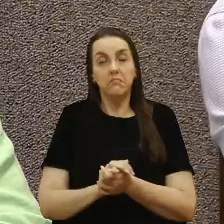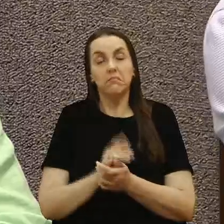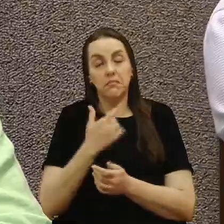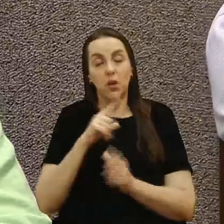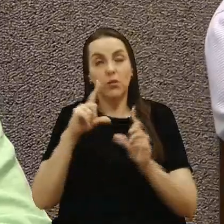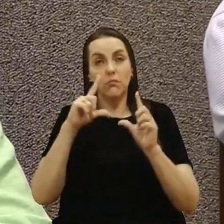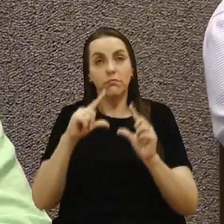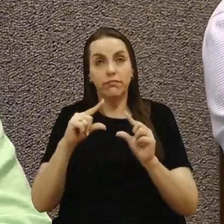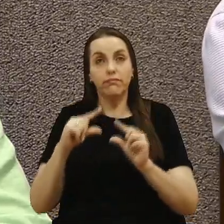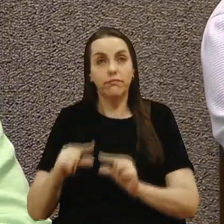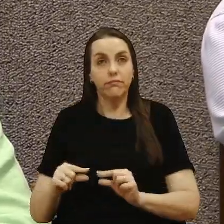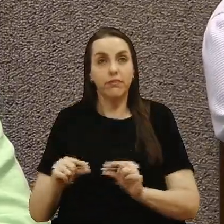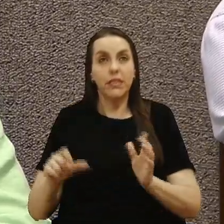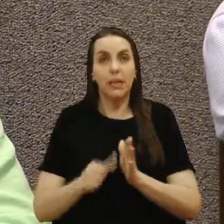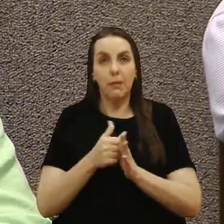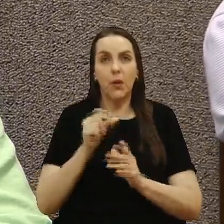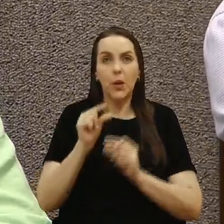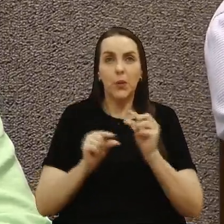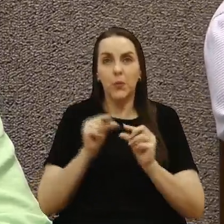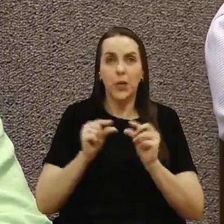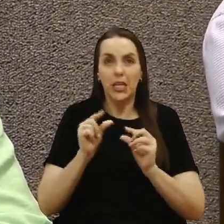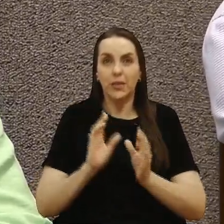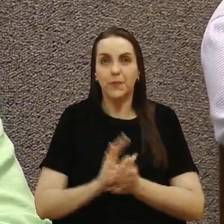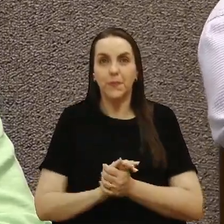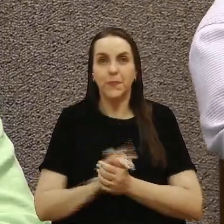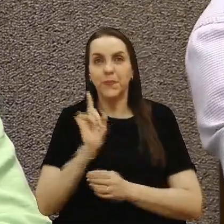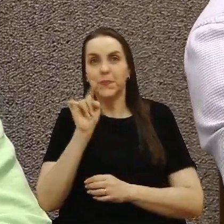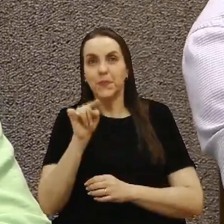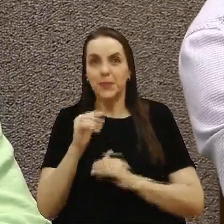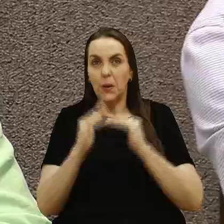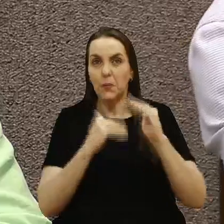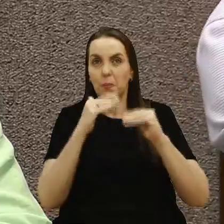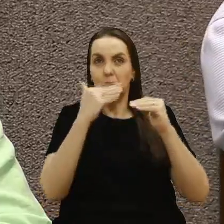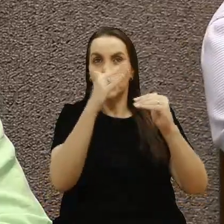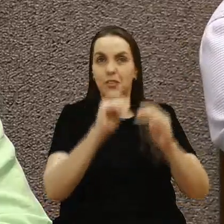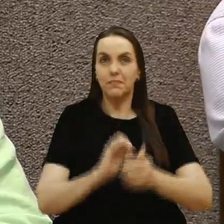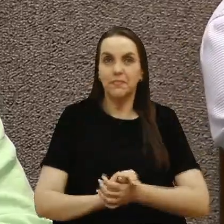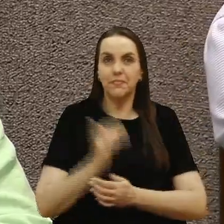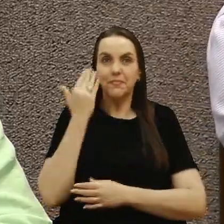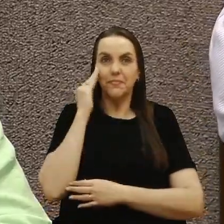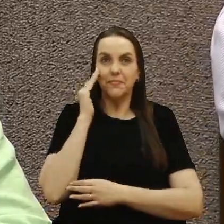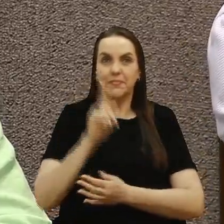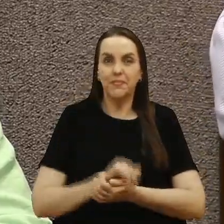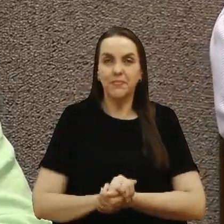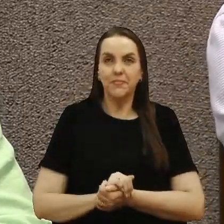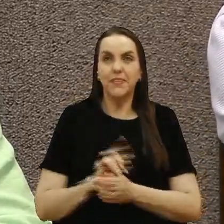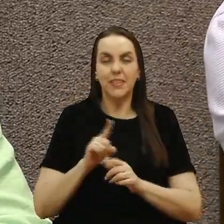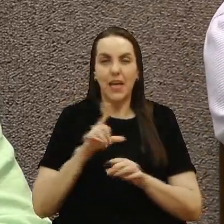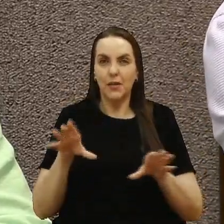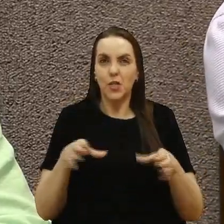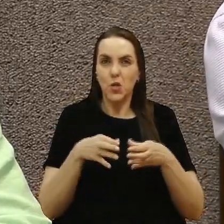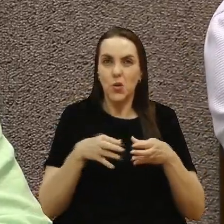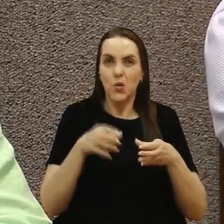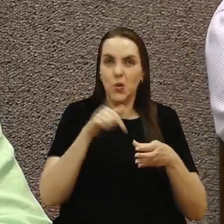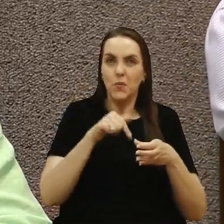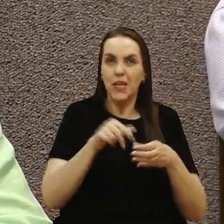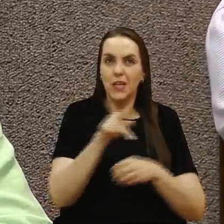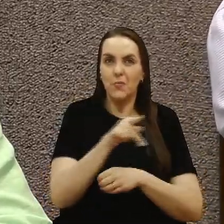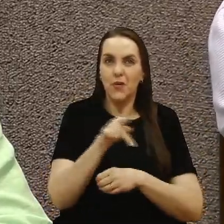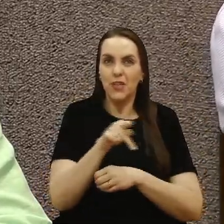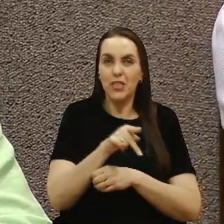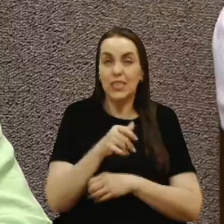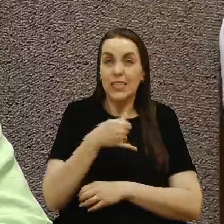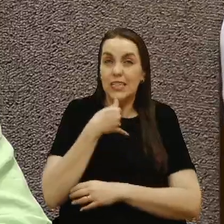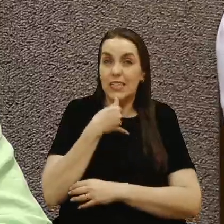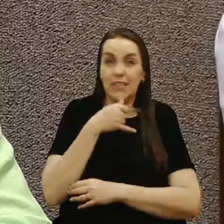tá melhorando um pouquinho. Estão progredindo, né? Entende? E tem uma turminha dentro dos professores que,